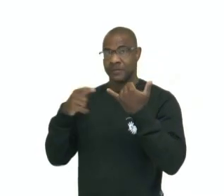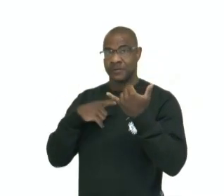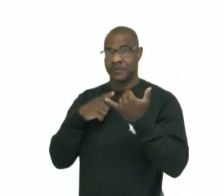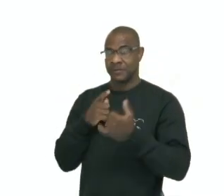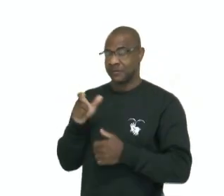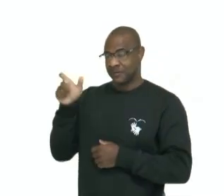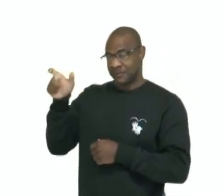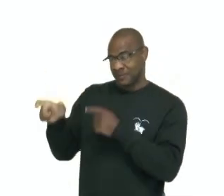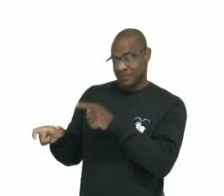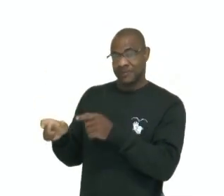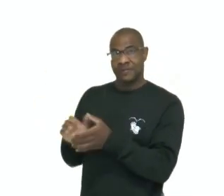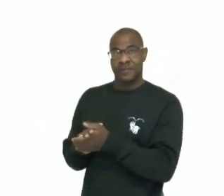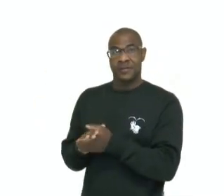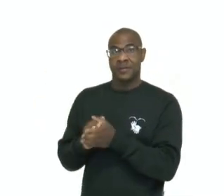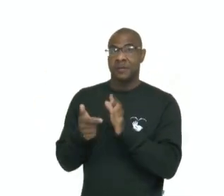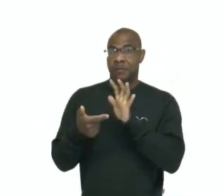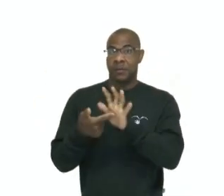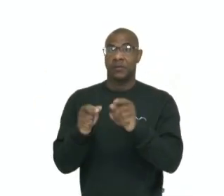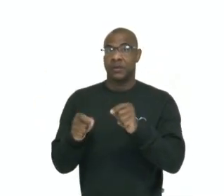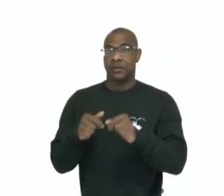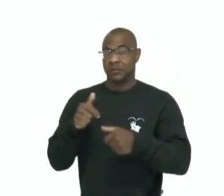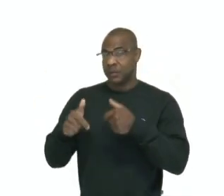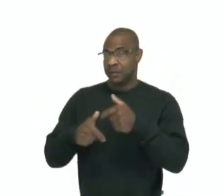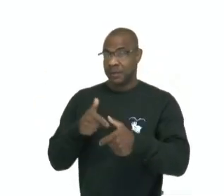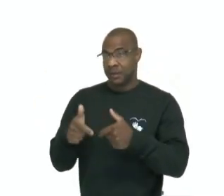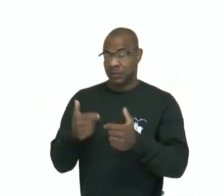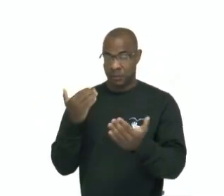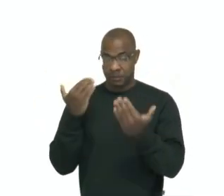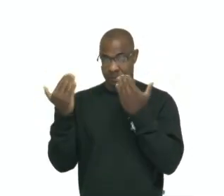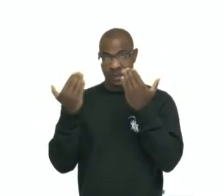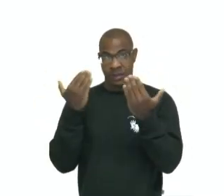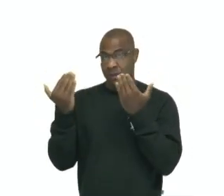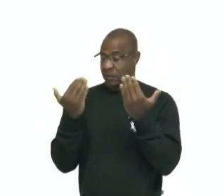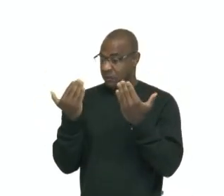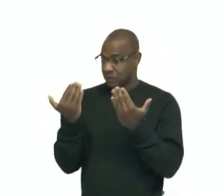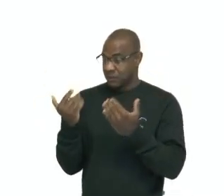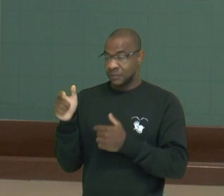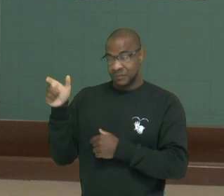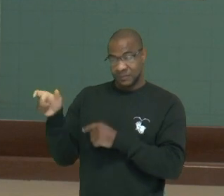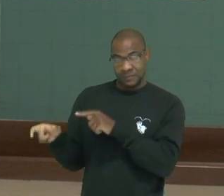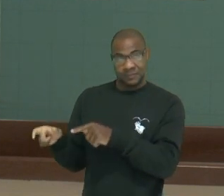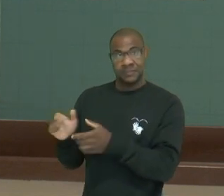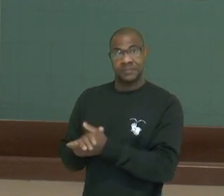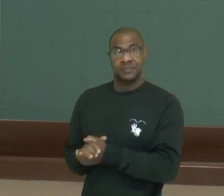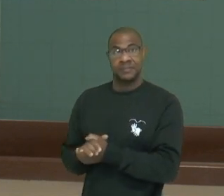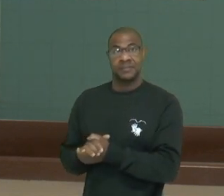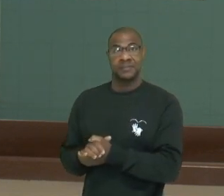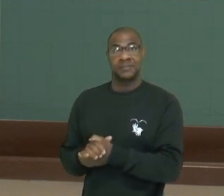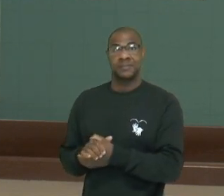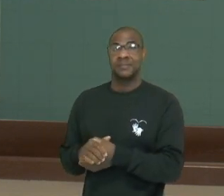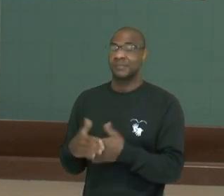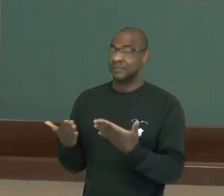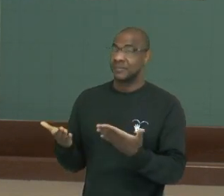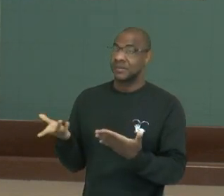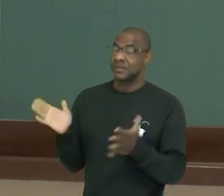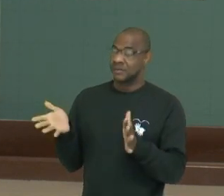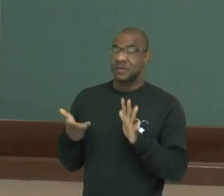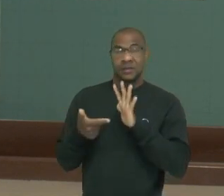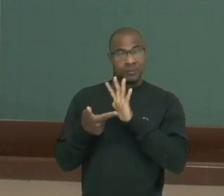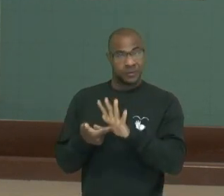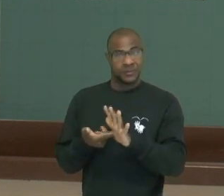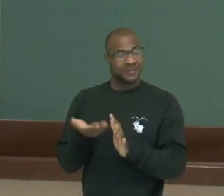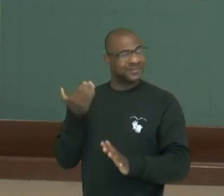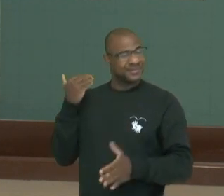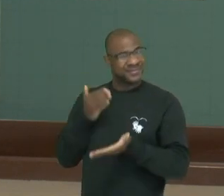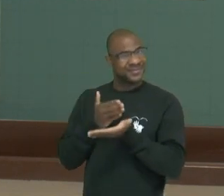entrevistado destacam o trabalho feito como psicólogo vocacional. Isso mesmo, é a questão que já mencionamos lá no